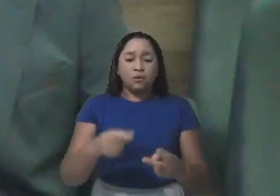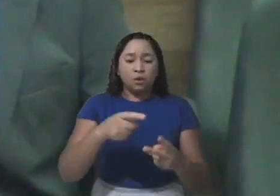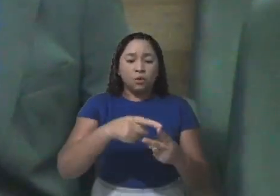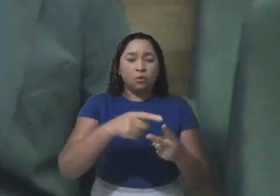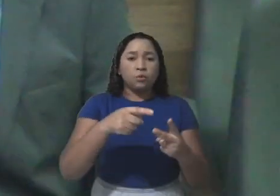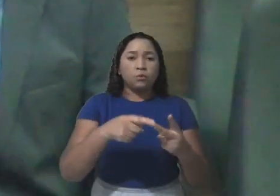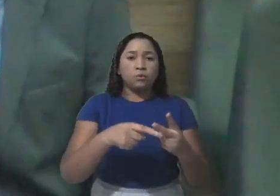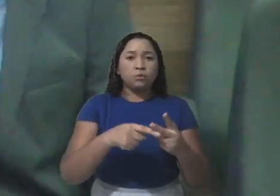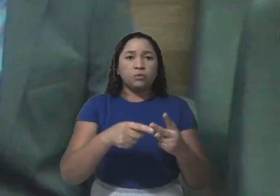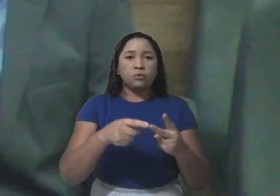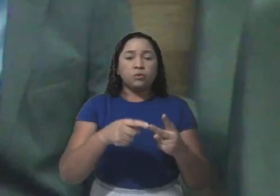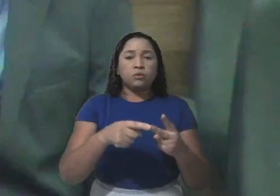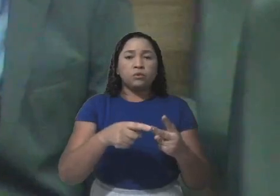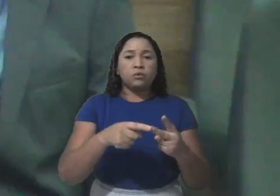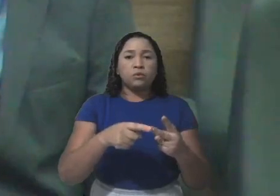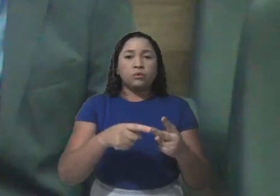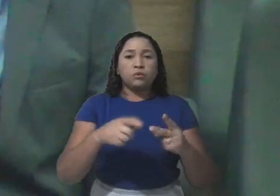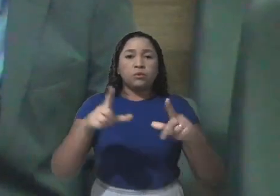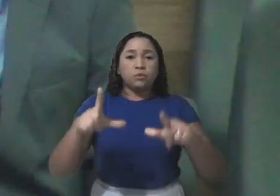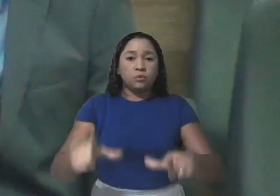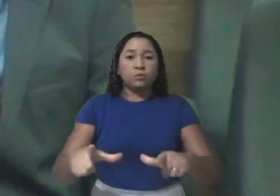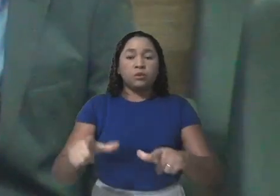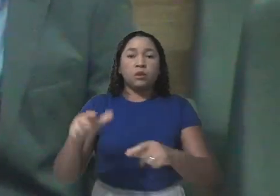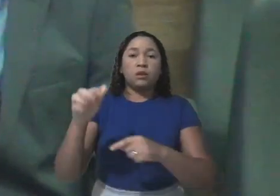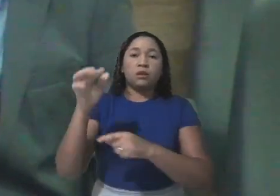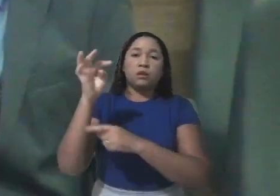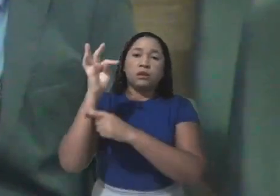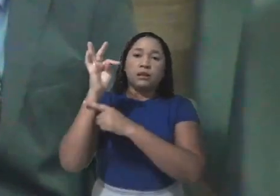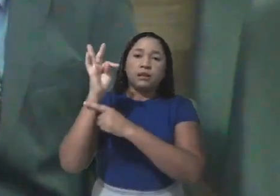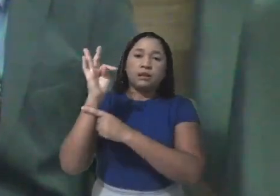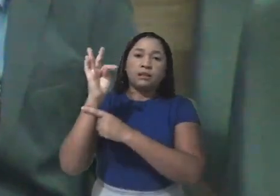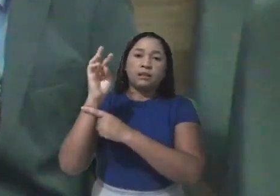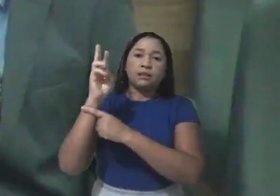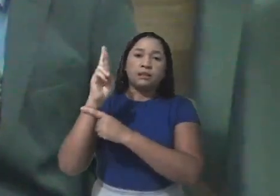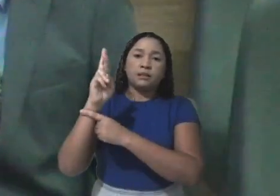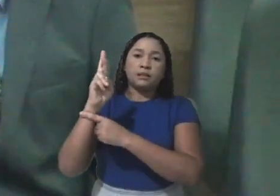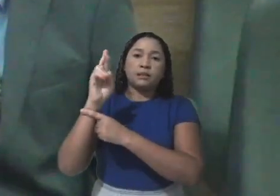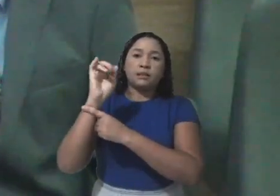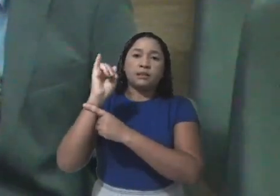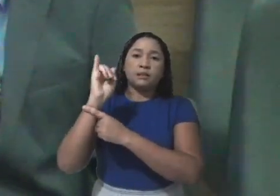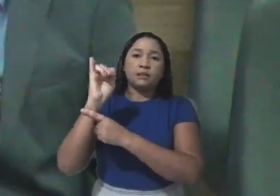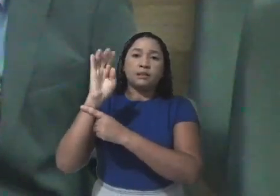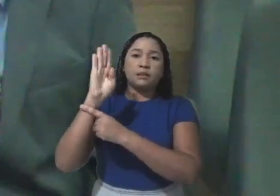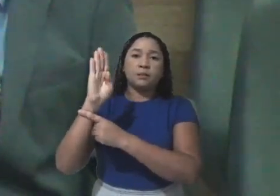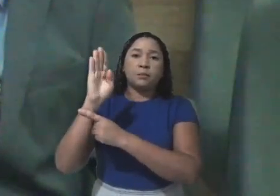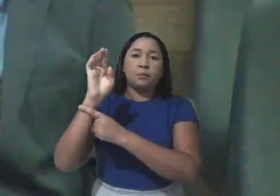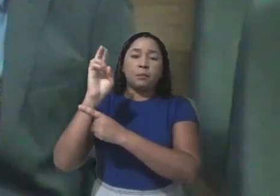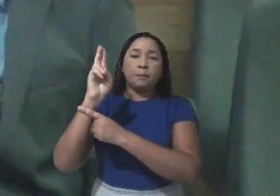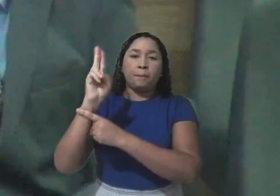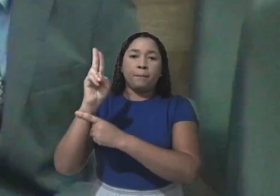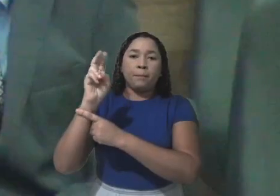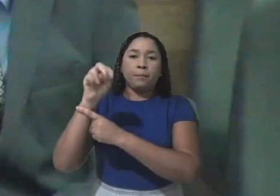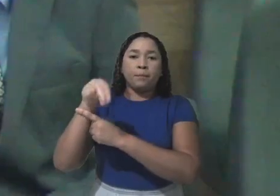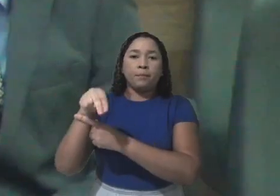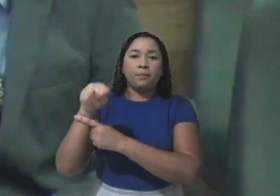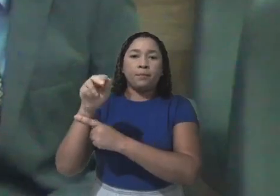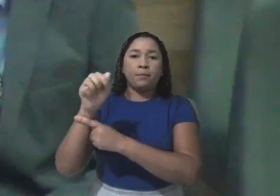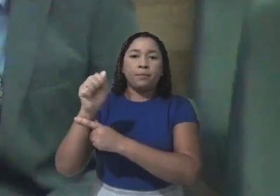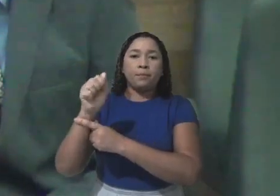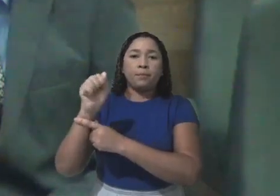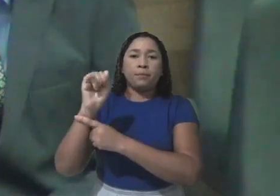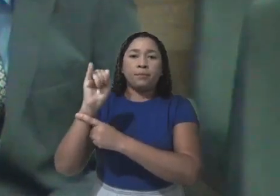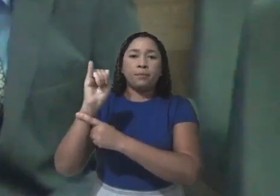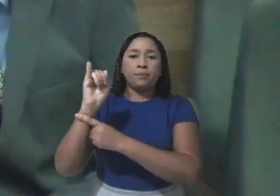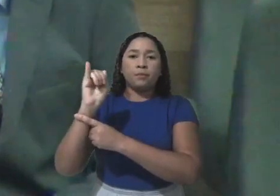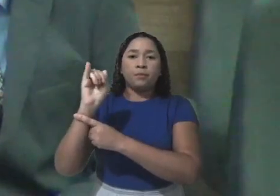tribunais. O primeiro, um tribunal de obras. Enquanto a igreja for arrebatada e o